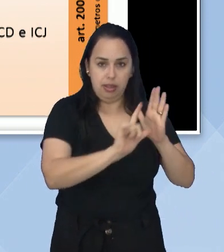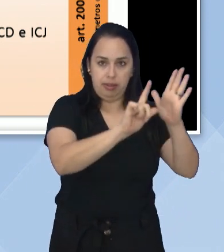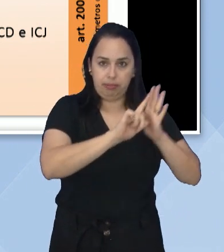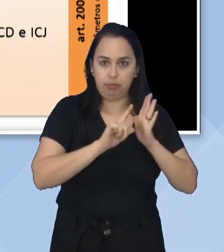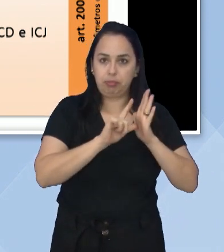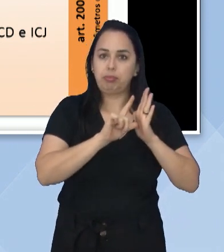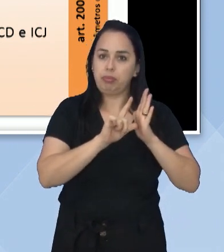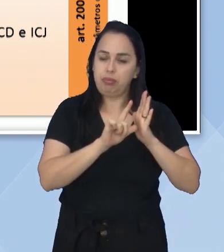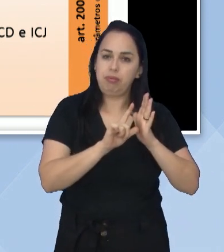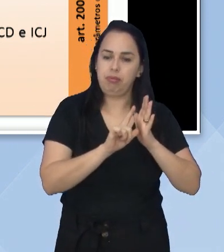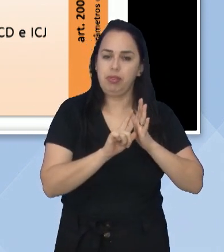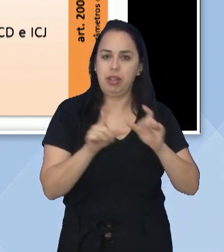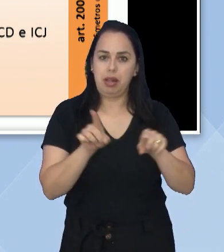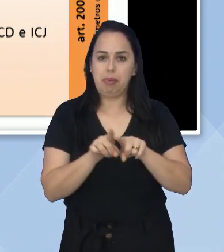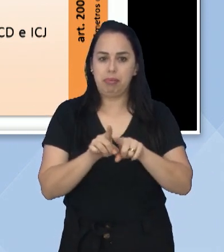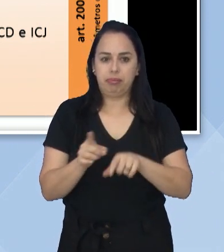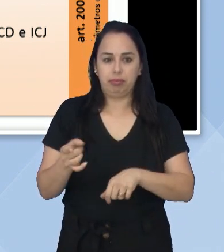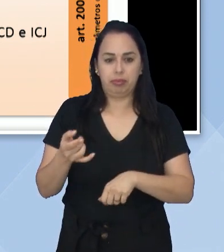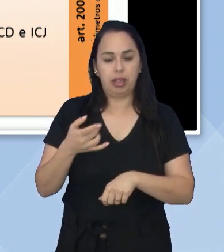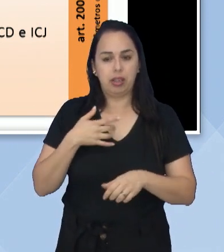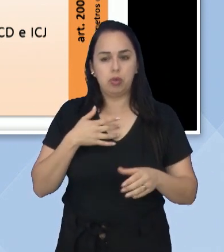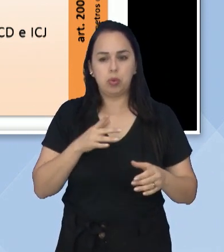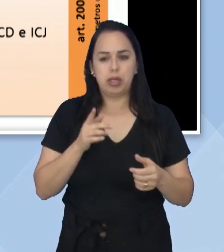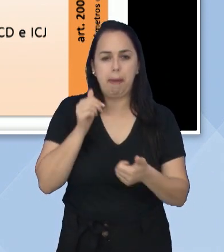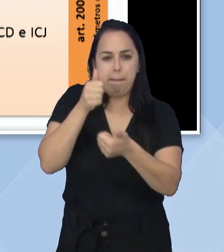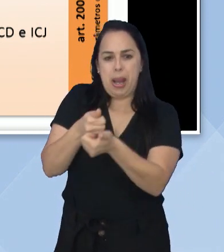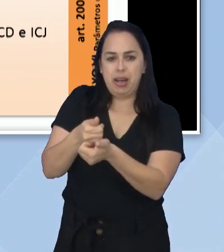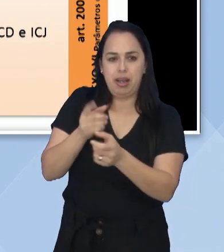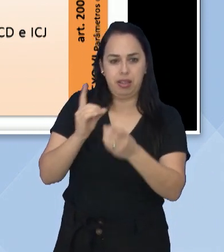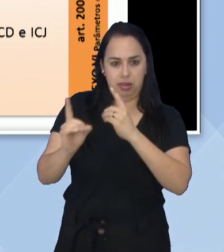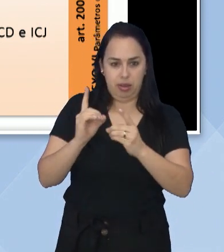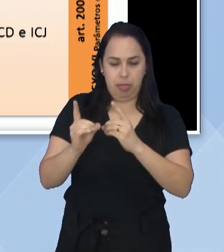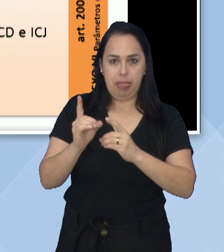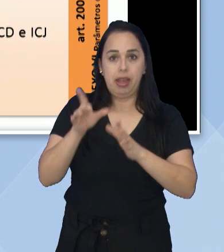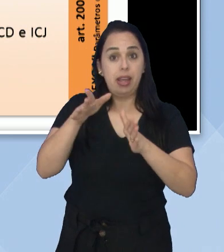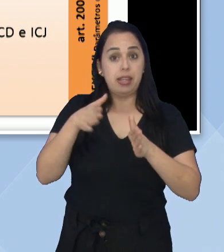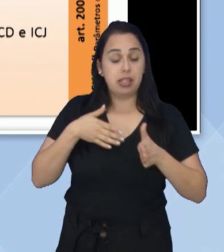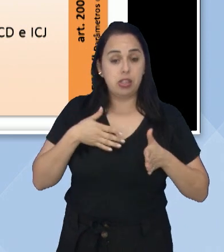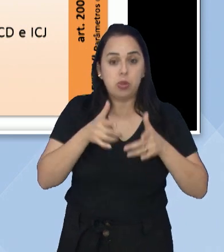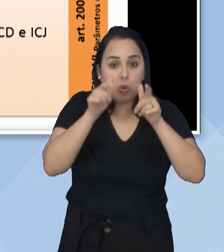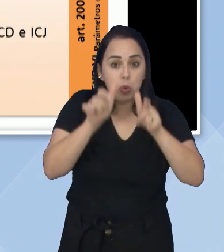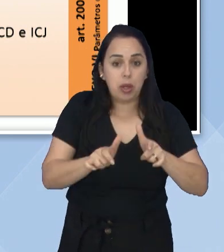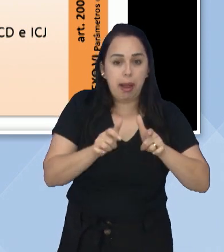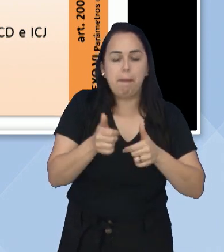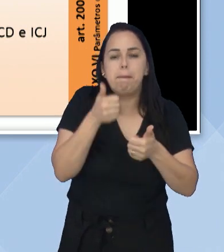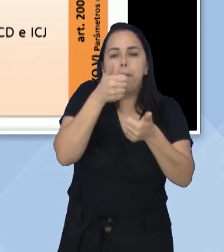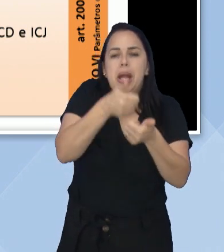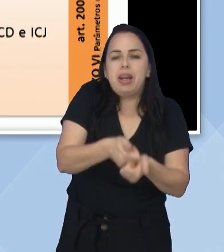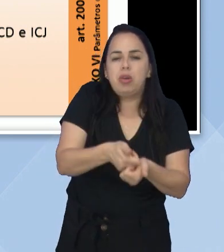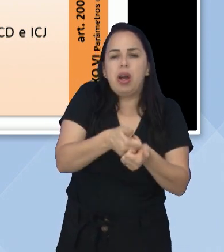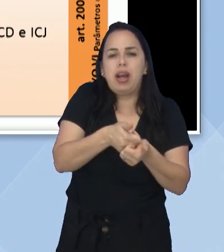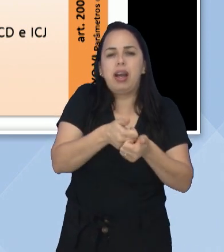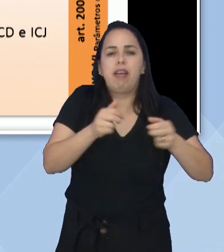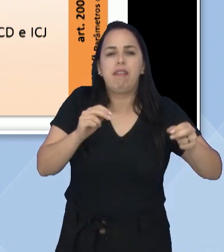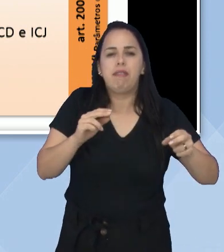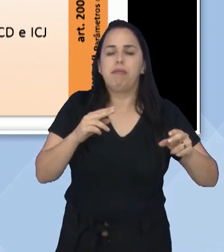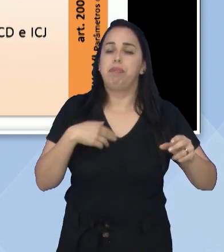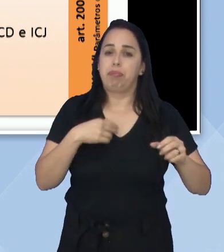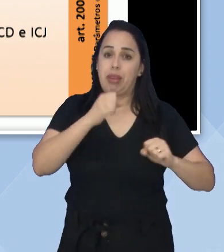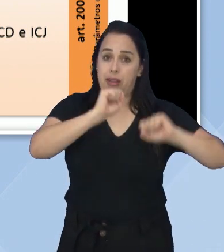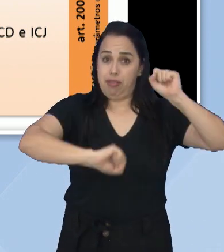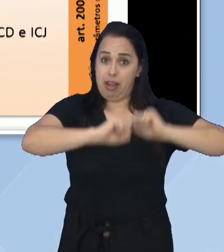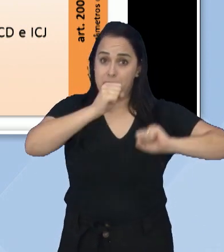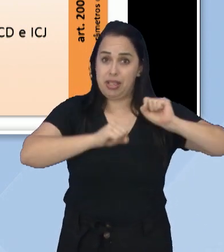da centralidade de Metropolitana é isso Dutra Esses são os locais das marginais da Dutra principalmente ali perto da centro e aquela coisa toda e a gente